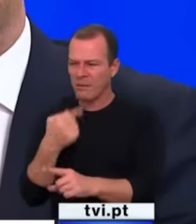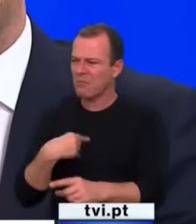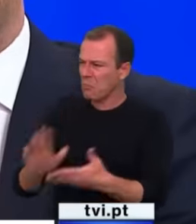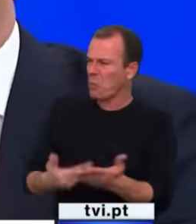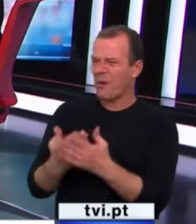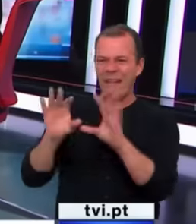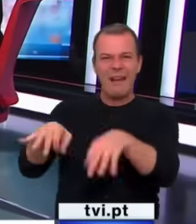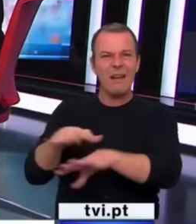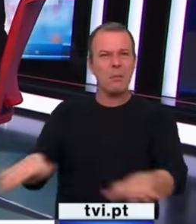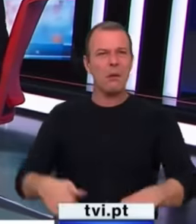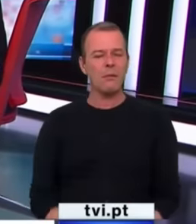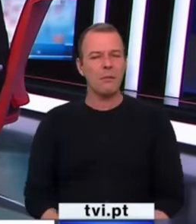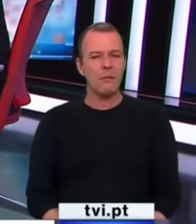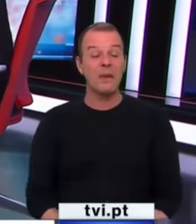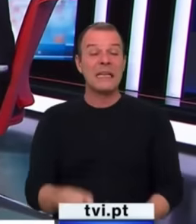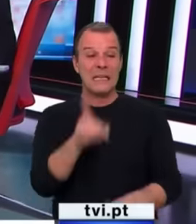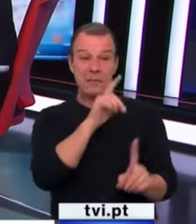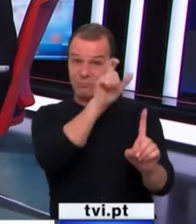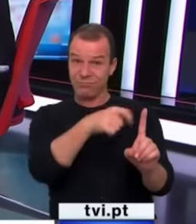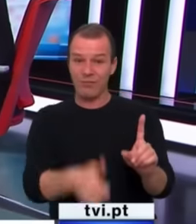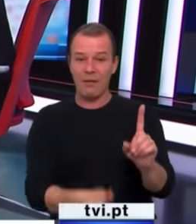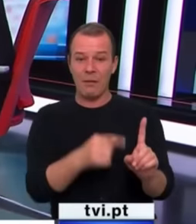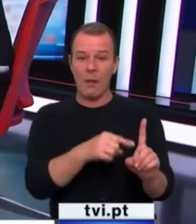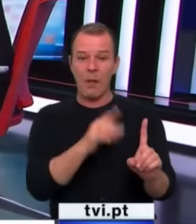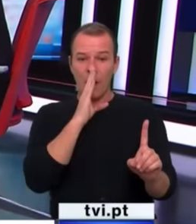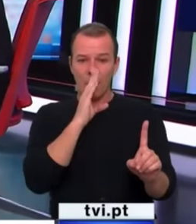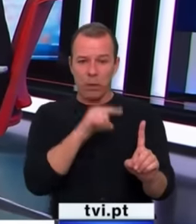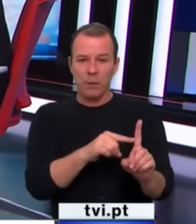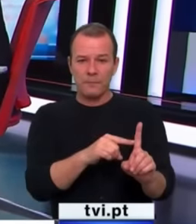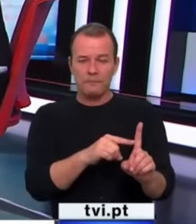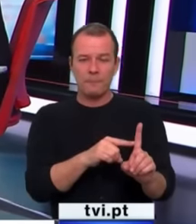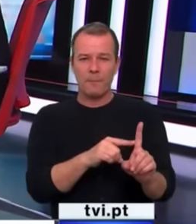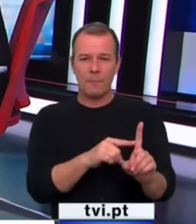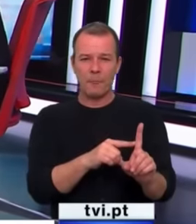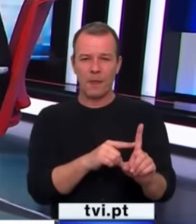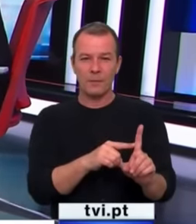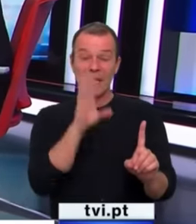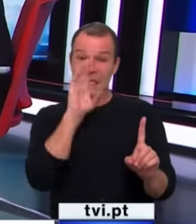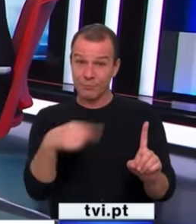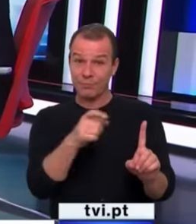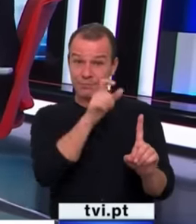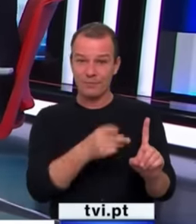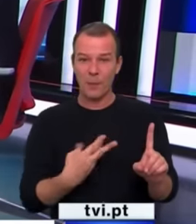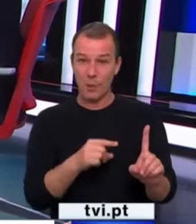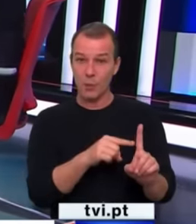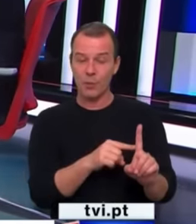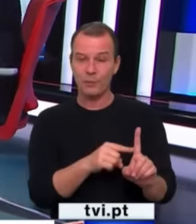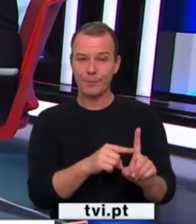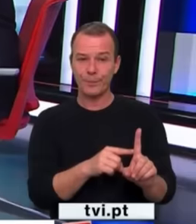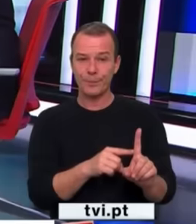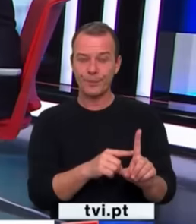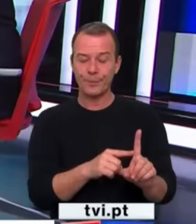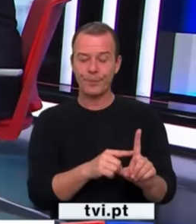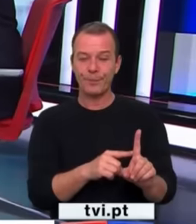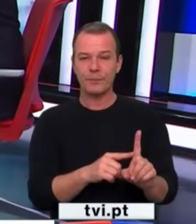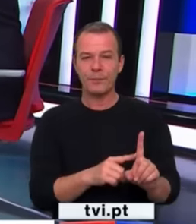Partido Socialista, se vencer as eleições, e se o Pedro Nuno Santos for... Para concluir, por favor, não temos mais tempo. Se o Pedro Nuno Santos for Primeiro-Ministro, sabemos uma coisa. Eu peço desculpa. Já